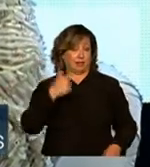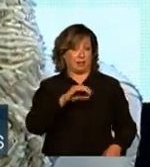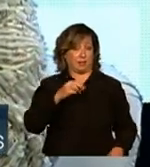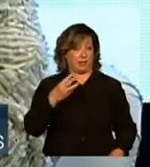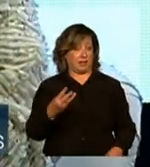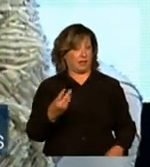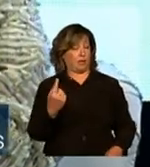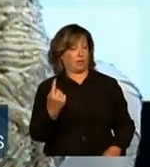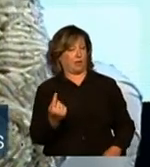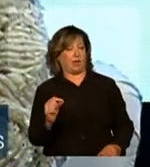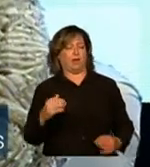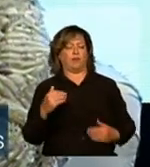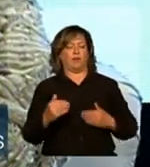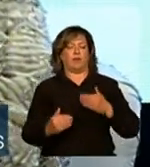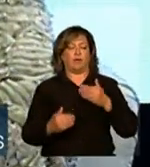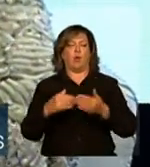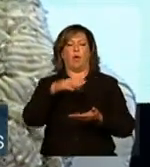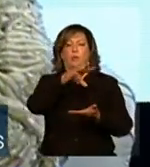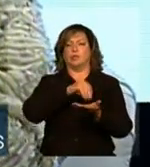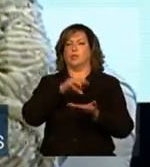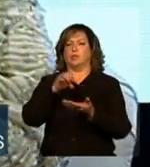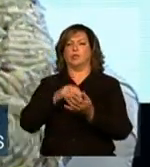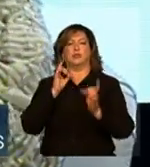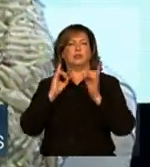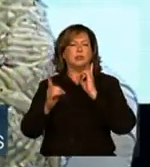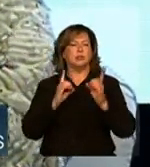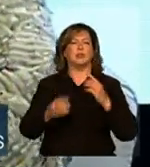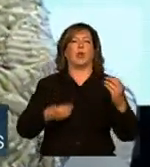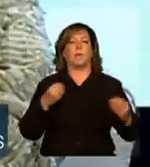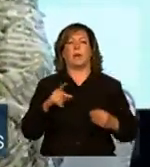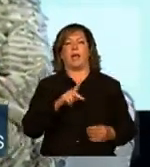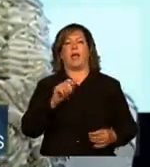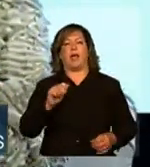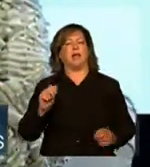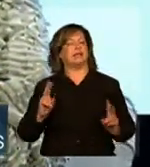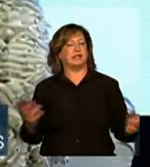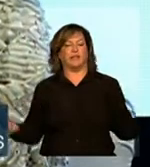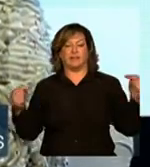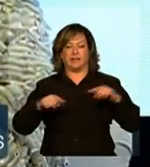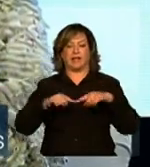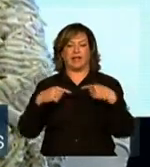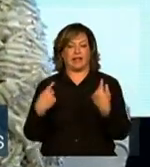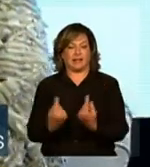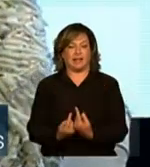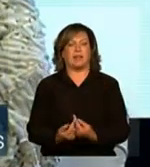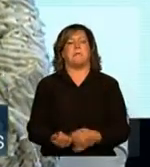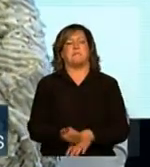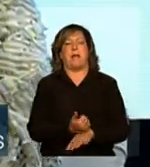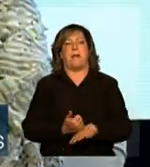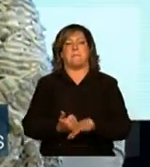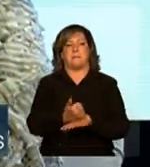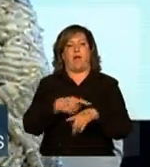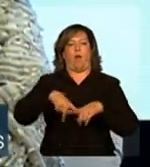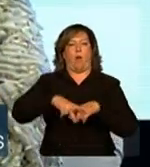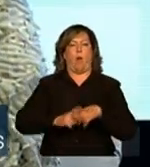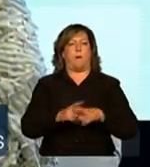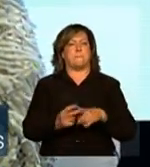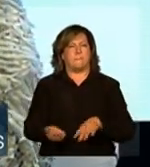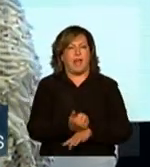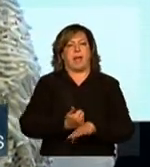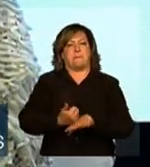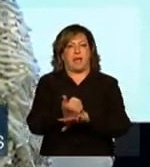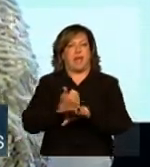é um e ele vem evoluindo coletivamente, porque a gente vive discutindo o PA cada vez que a gente se reúne no Conceia com os